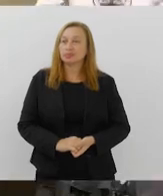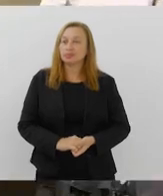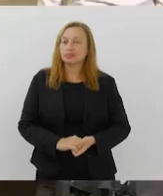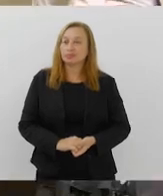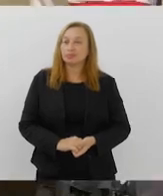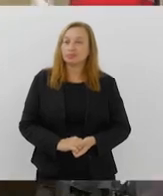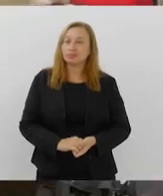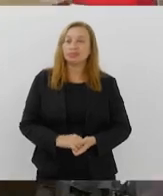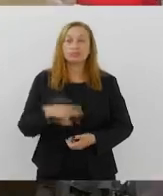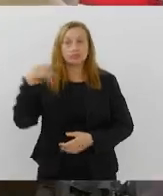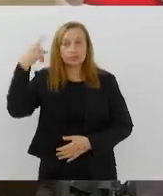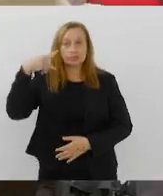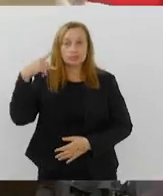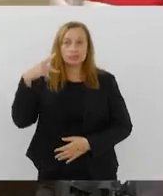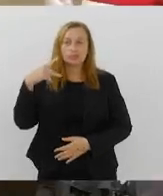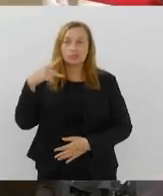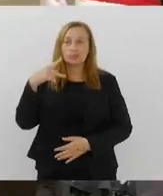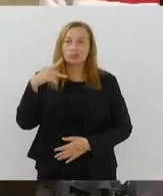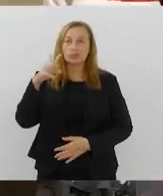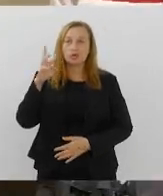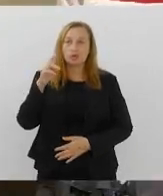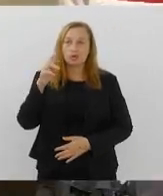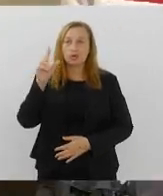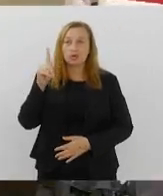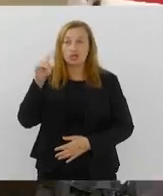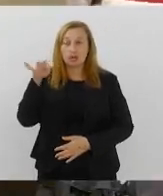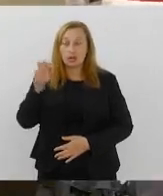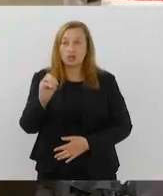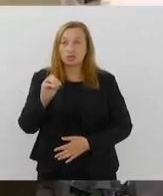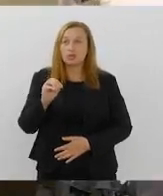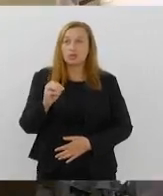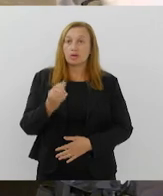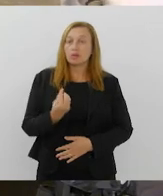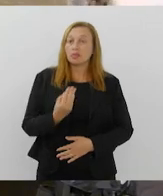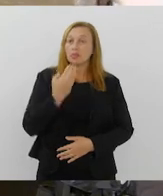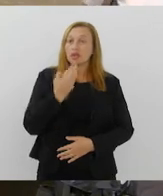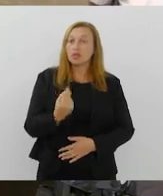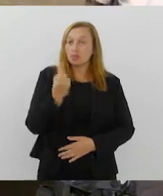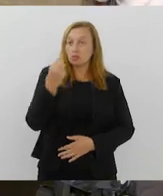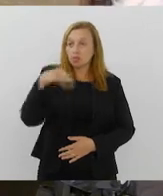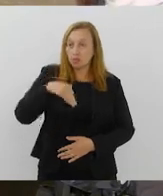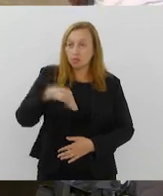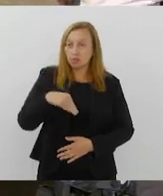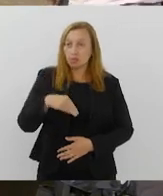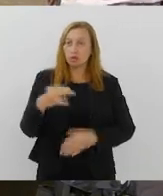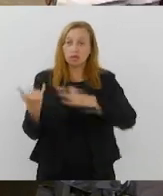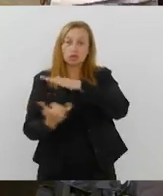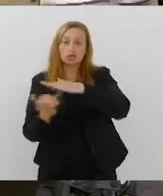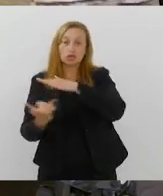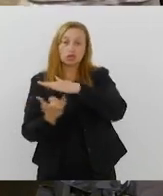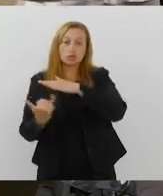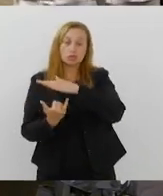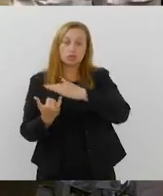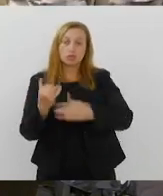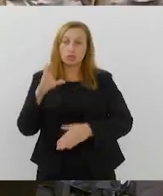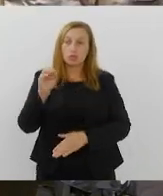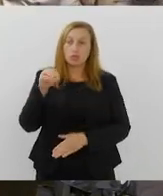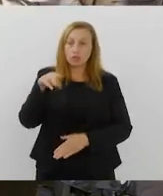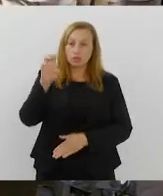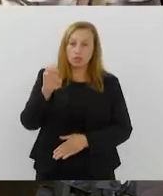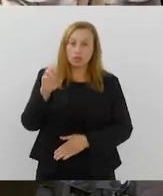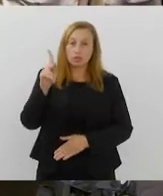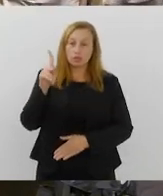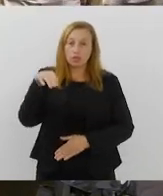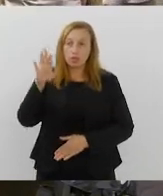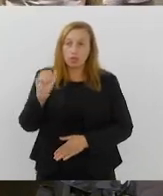Vereador Rogério, pedimos um momento, por favor. Será entregue uma honraria pelo Instituto Internacional Condicoma. Será a comenda